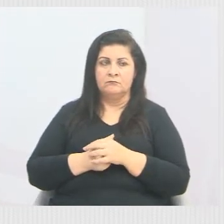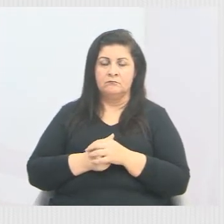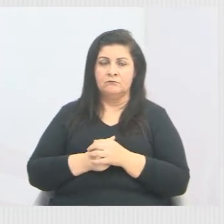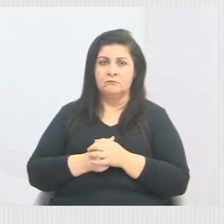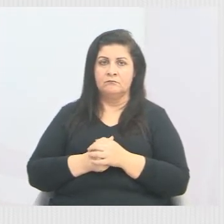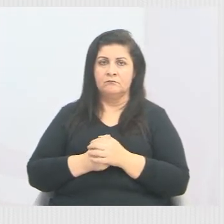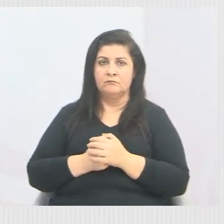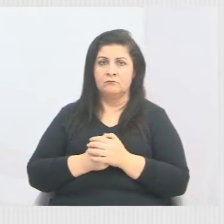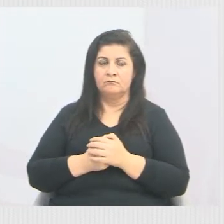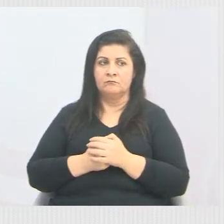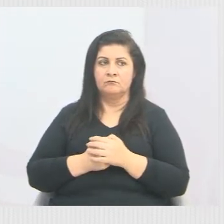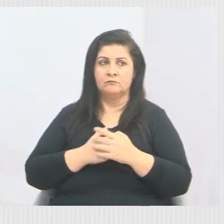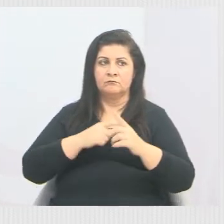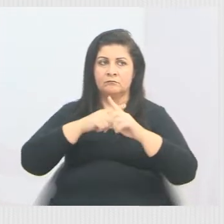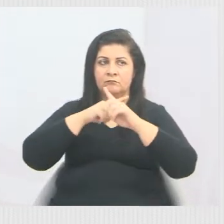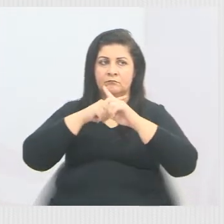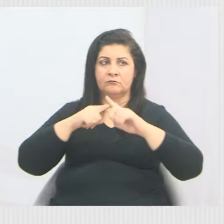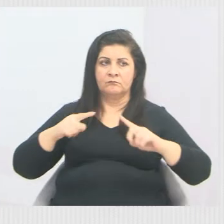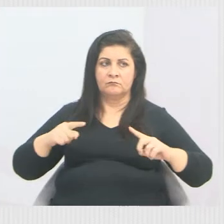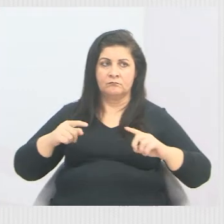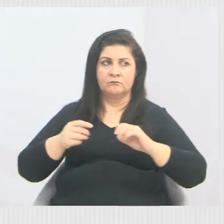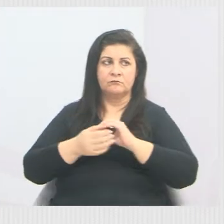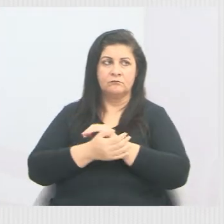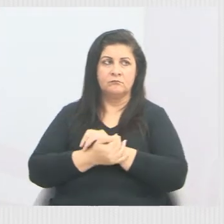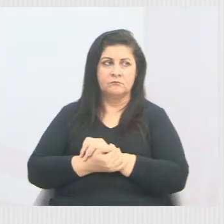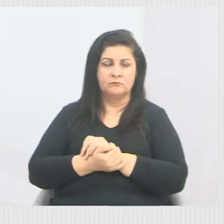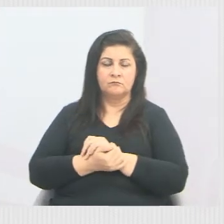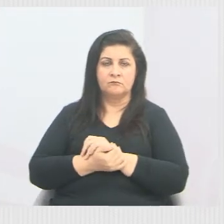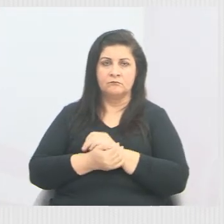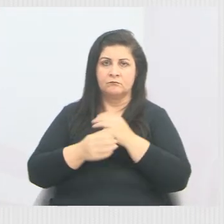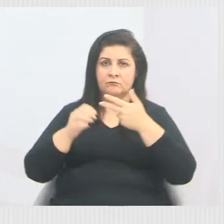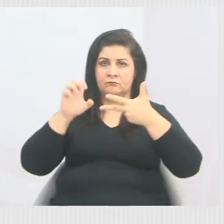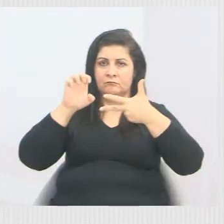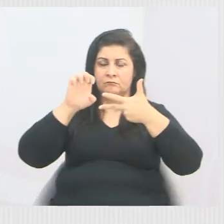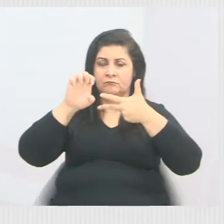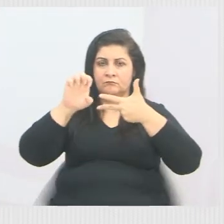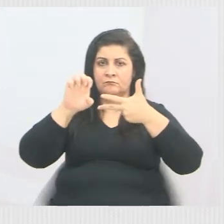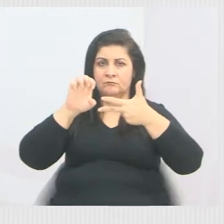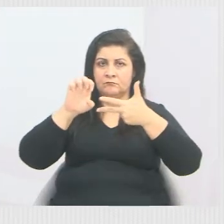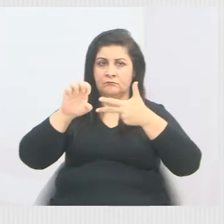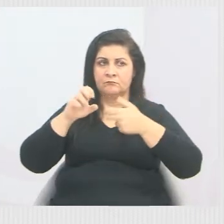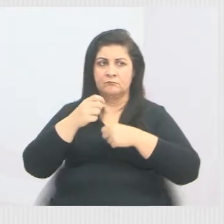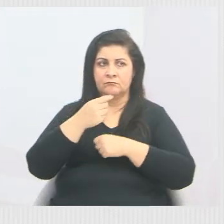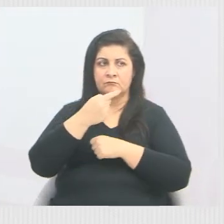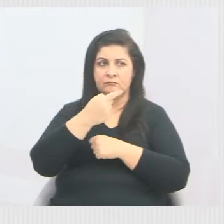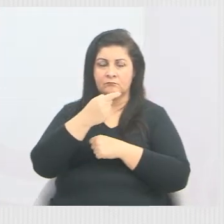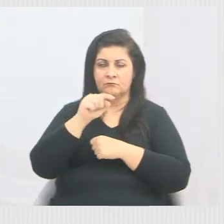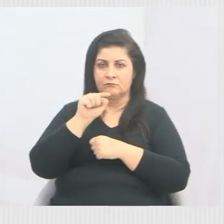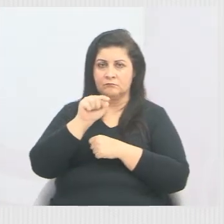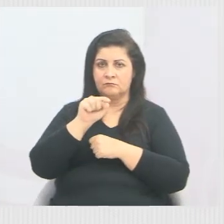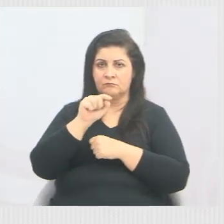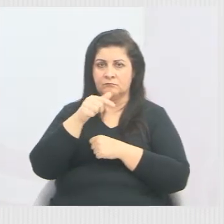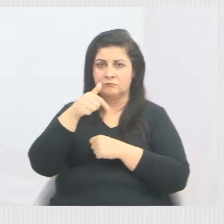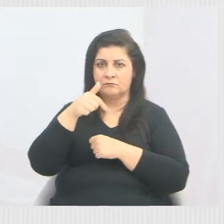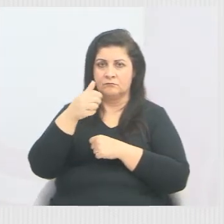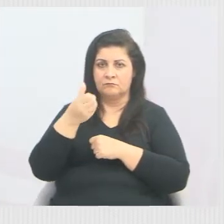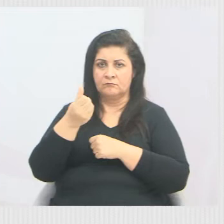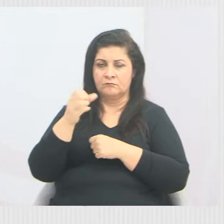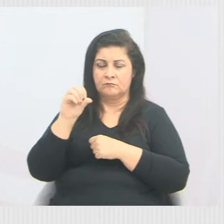processado. Cancelado. Foi cancelado o montante de R$